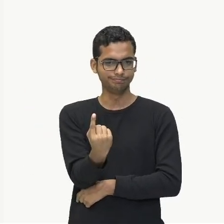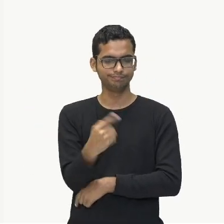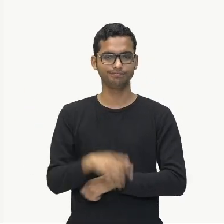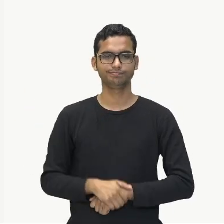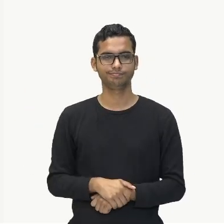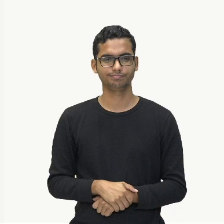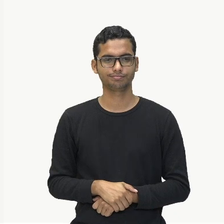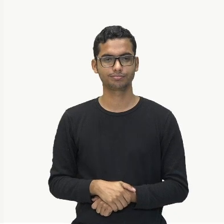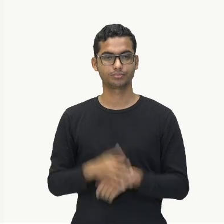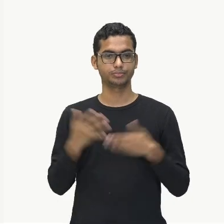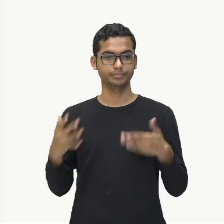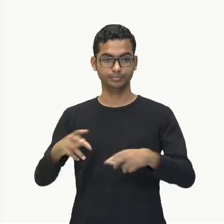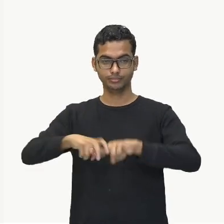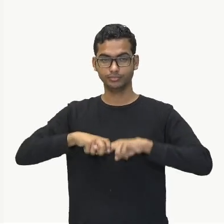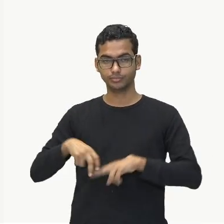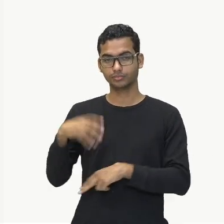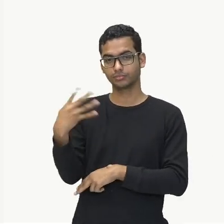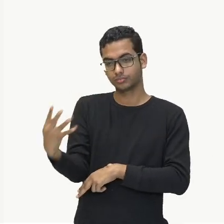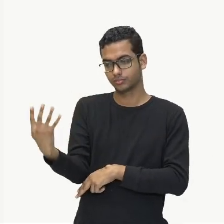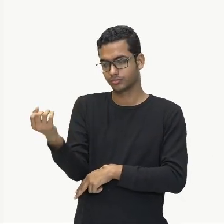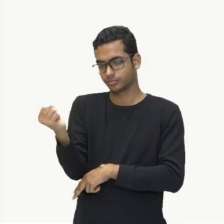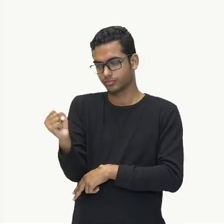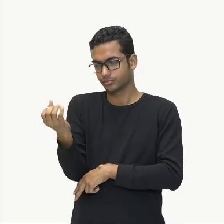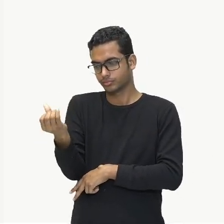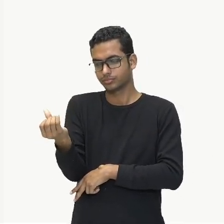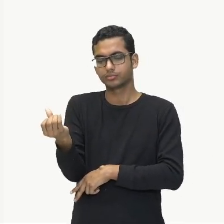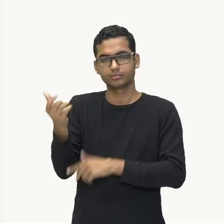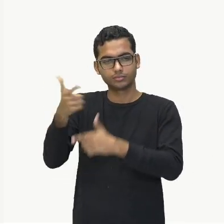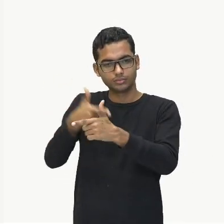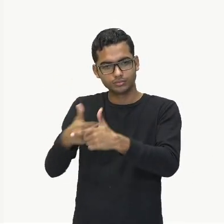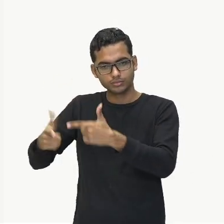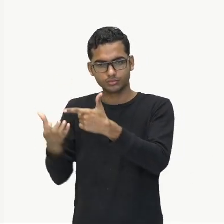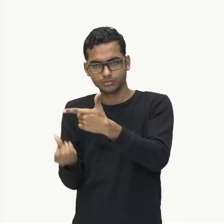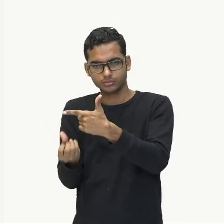486 dividido para 6 é igual a 81. Tá?